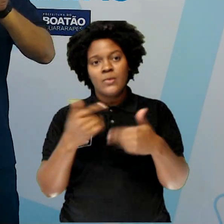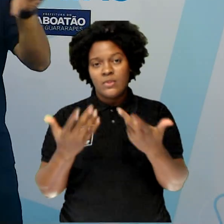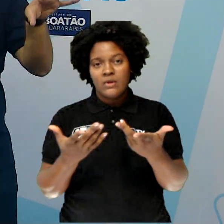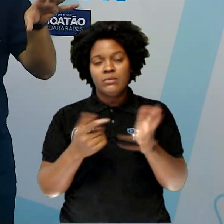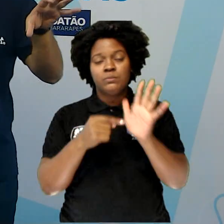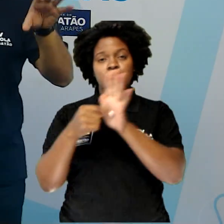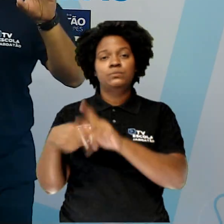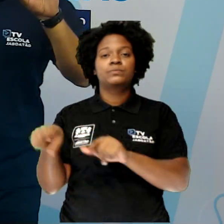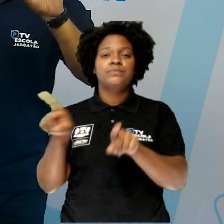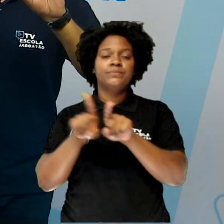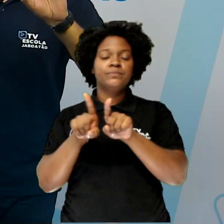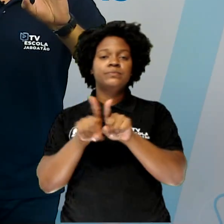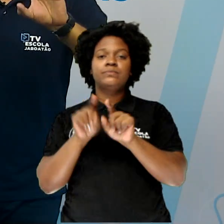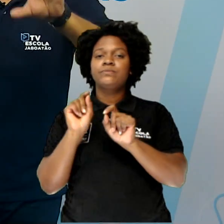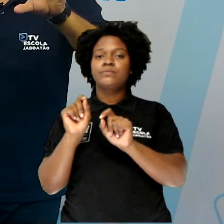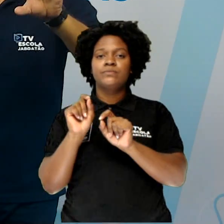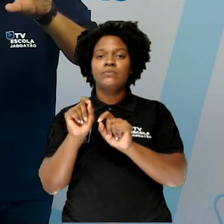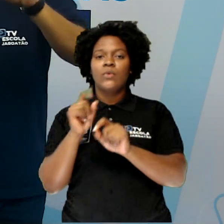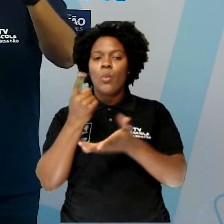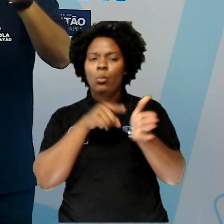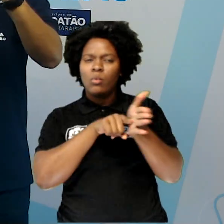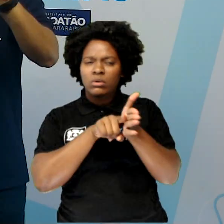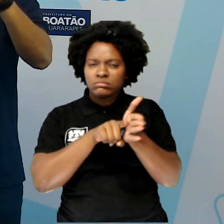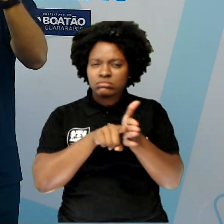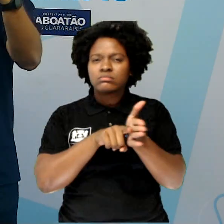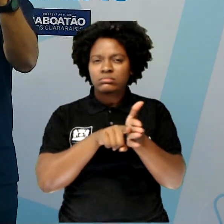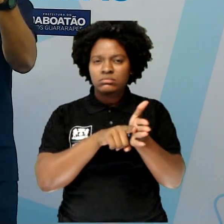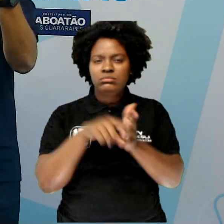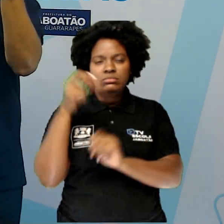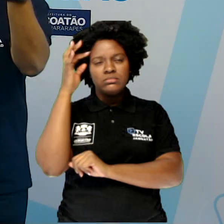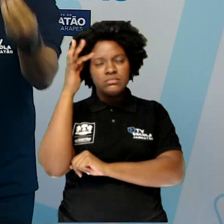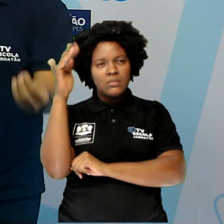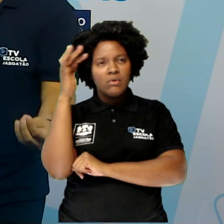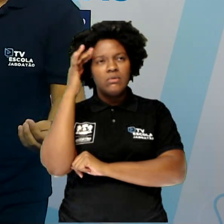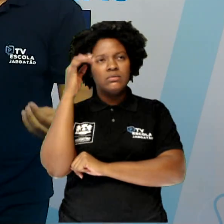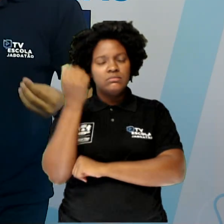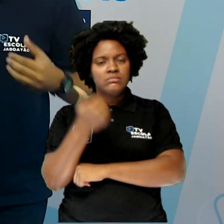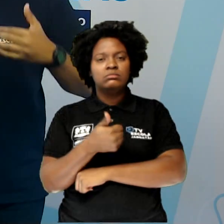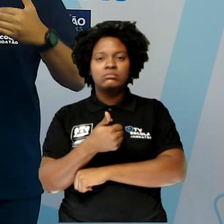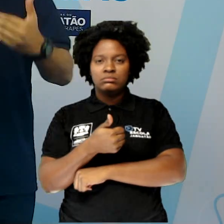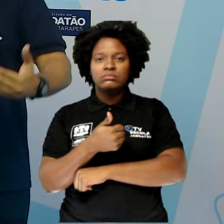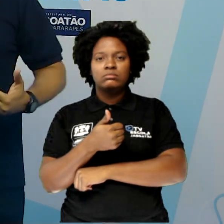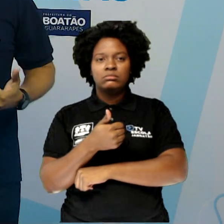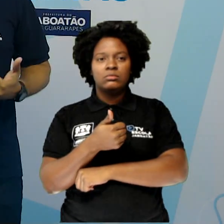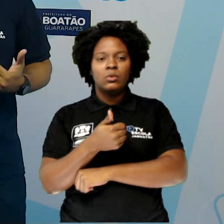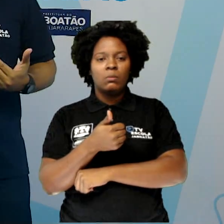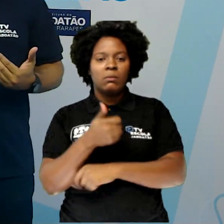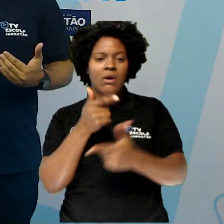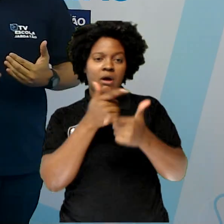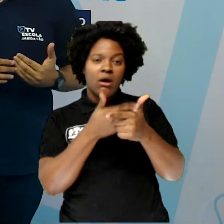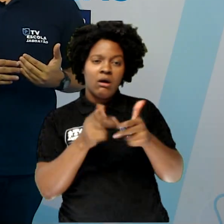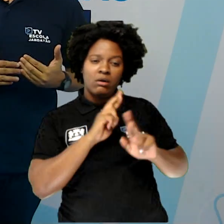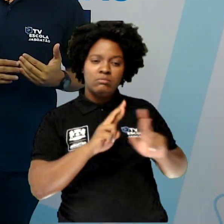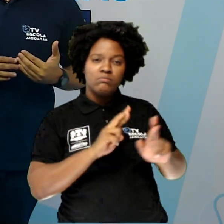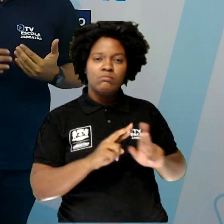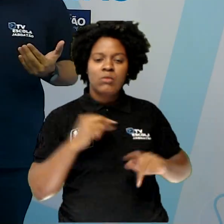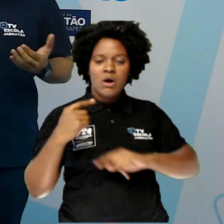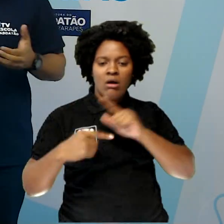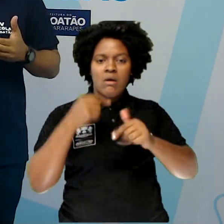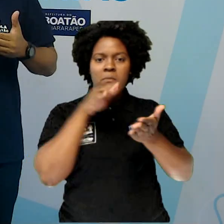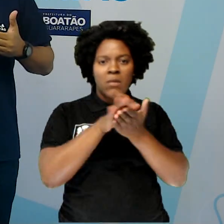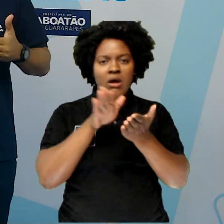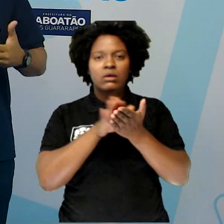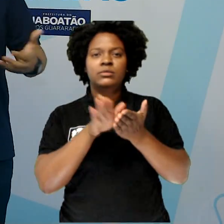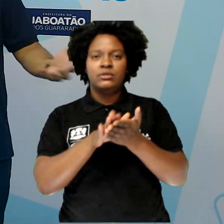queria mostrar para vocês aqui um estudo que assim reflete muito bem uma consequência desse processo de